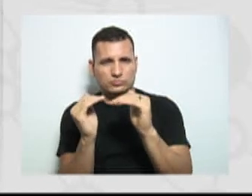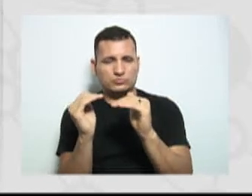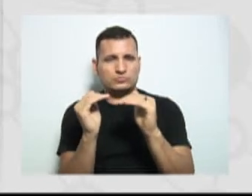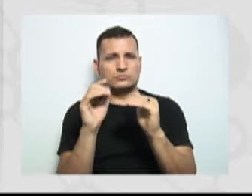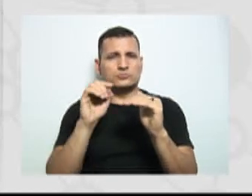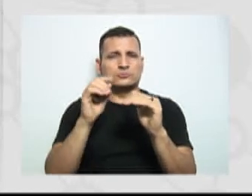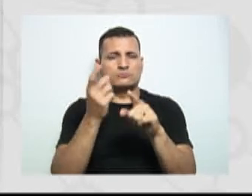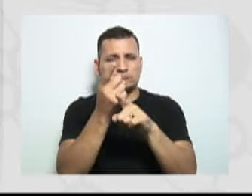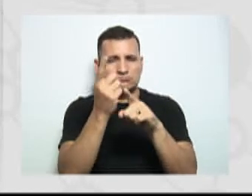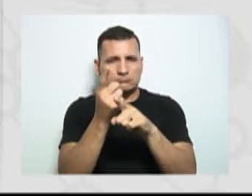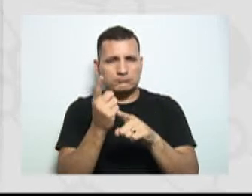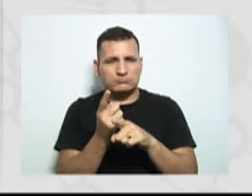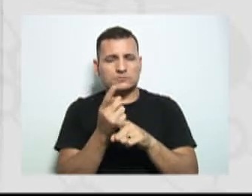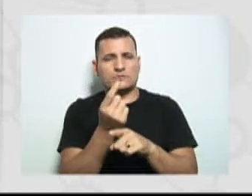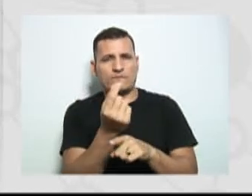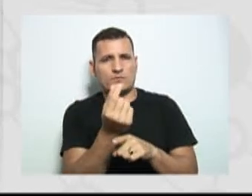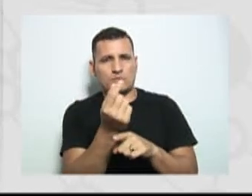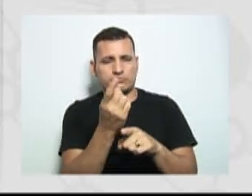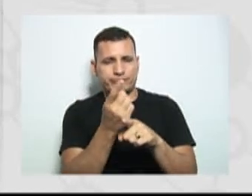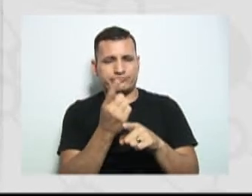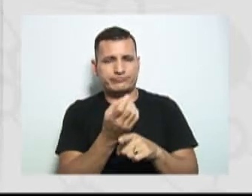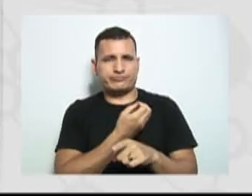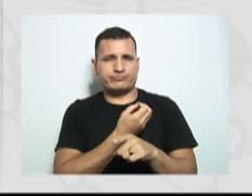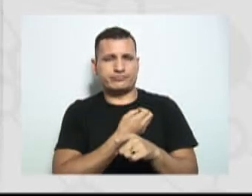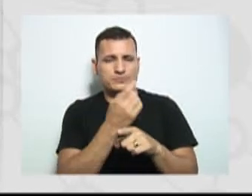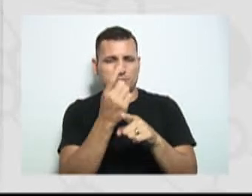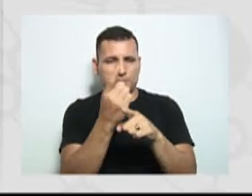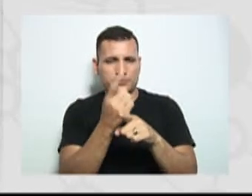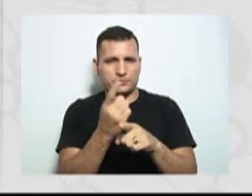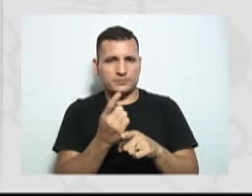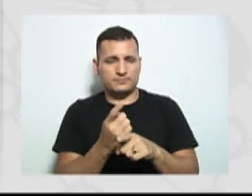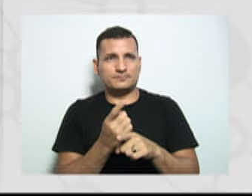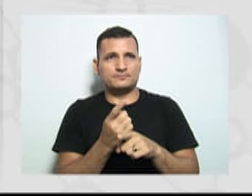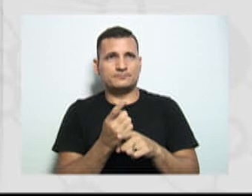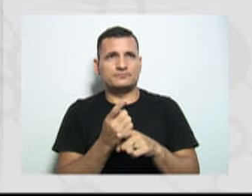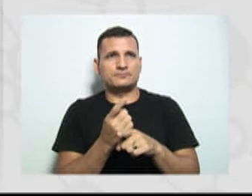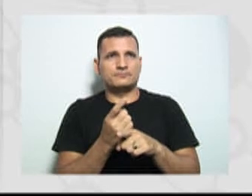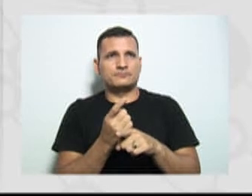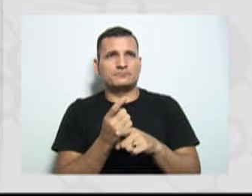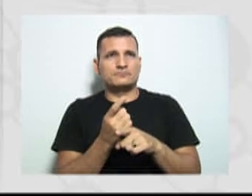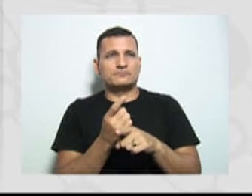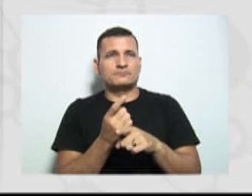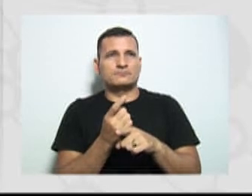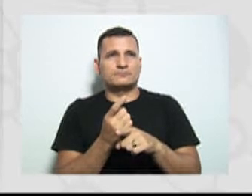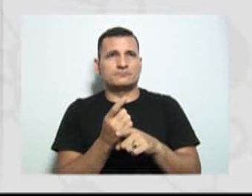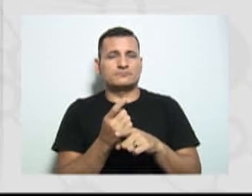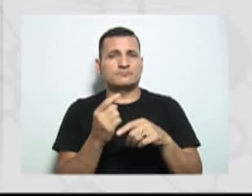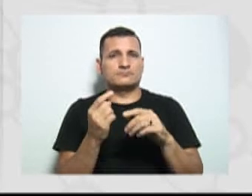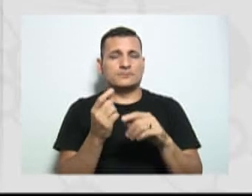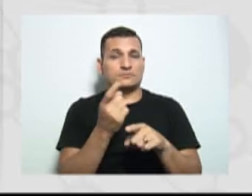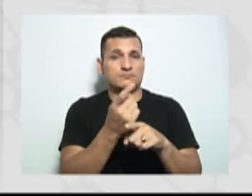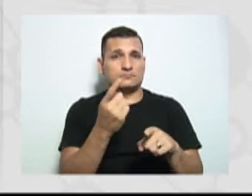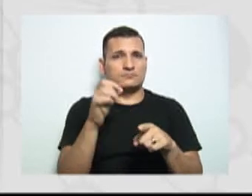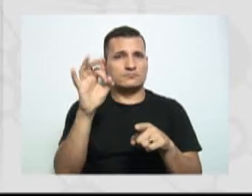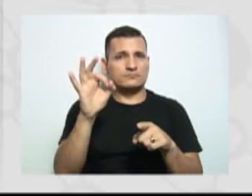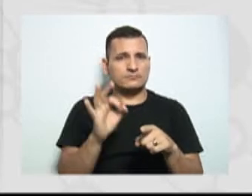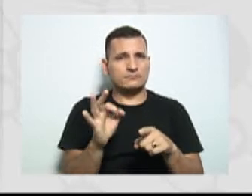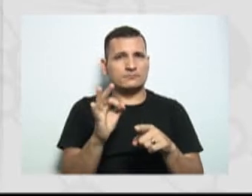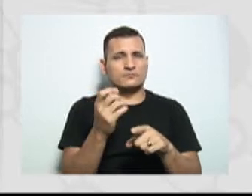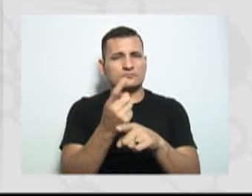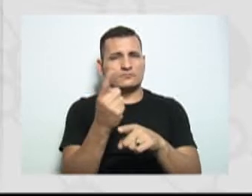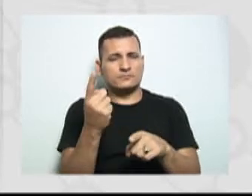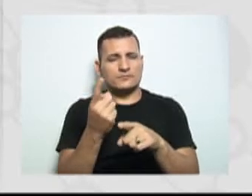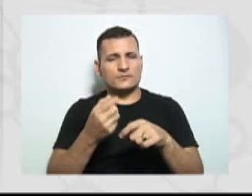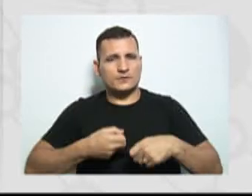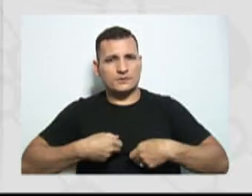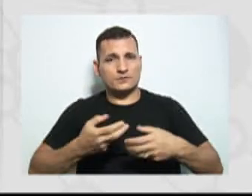Os valores. Eu achei a questão do meu percentual, achei os meus custos, agora eu